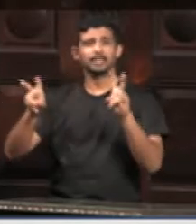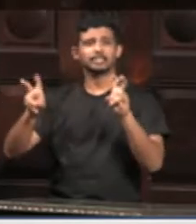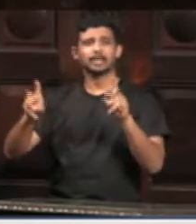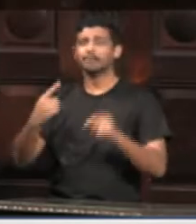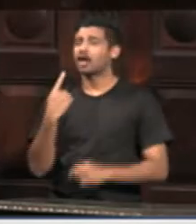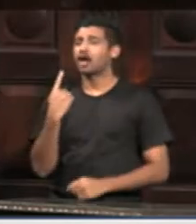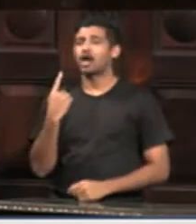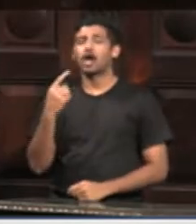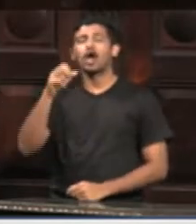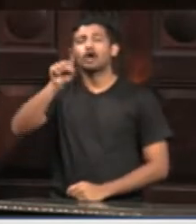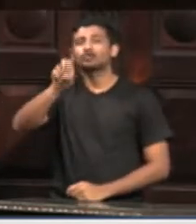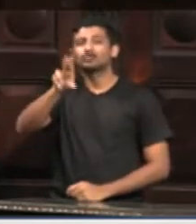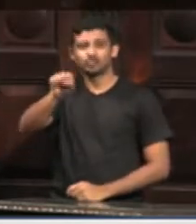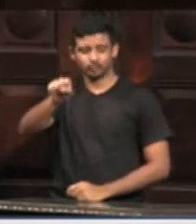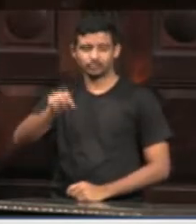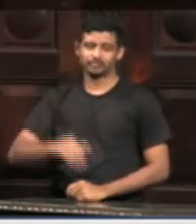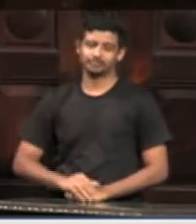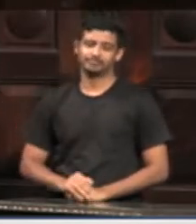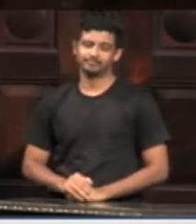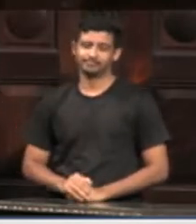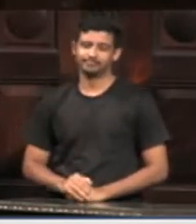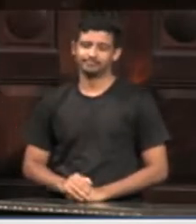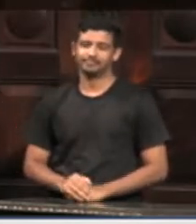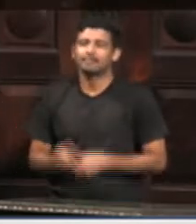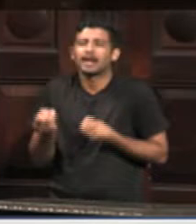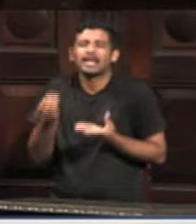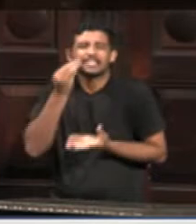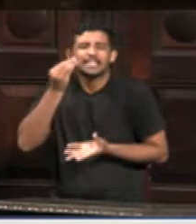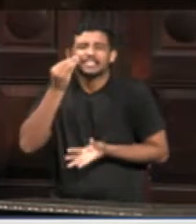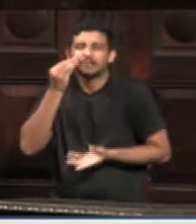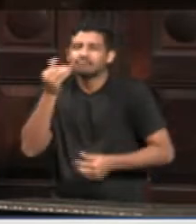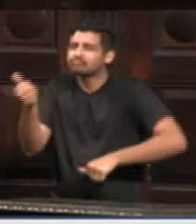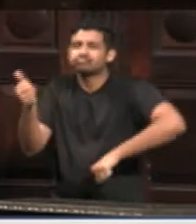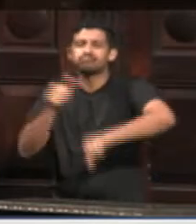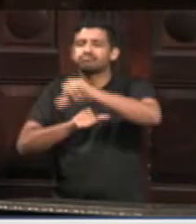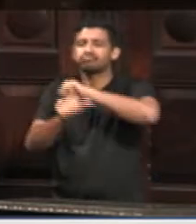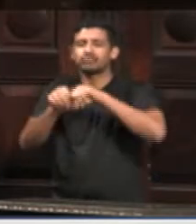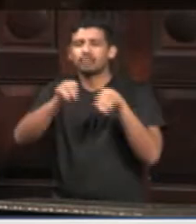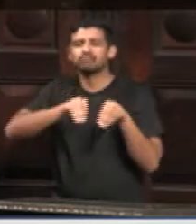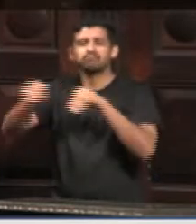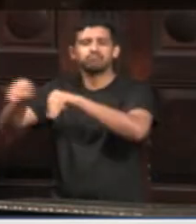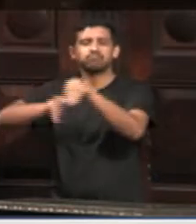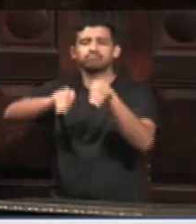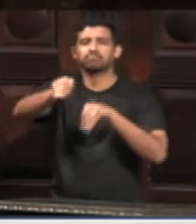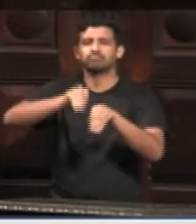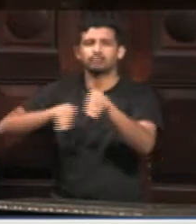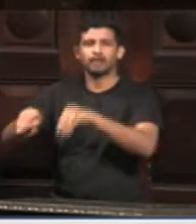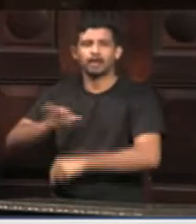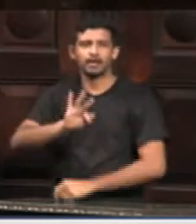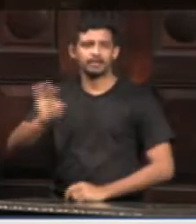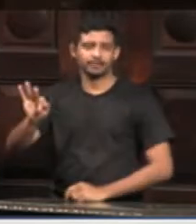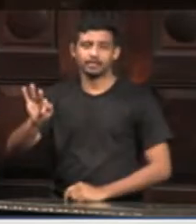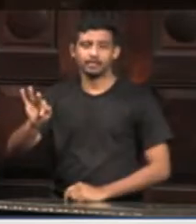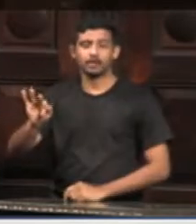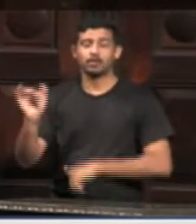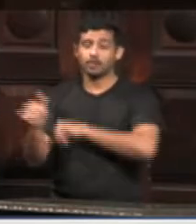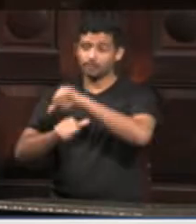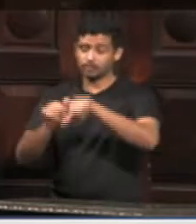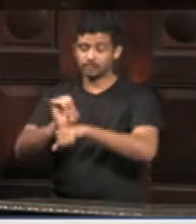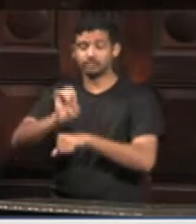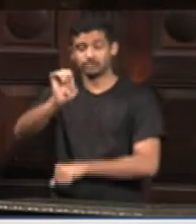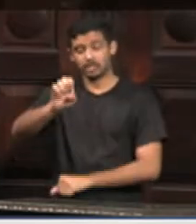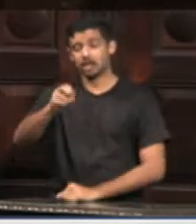Saúde, da conveniência de transferência dessas unidades federais para o Estado ou para o